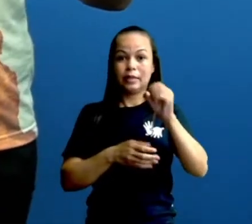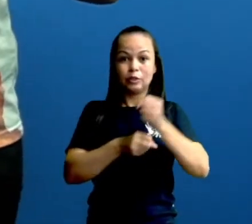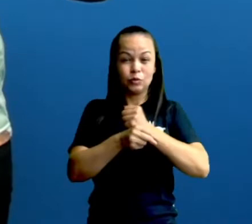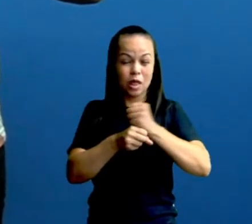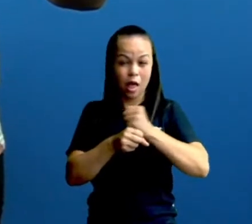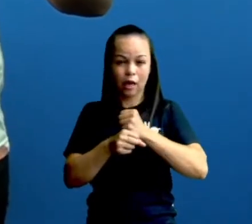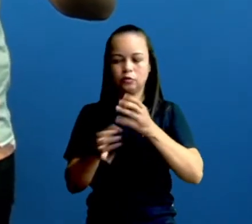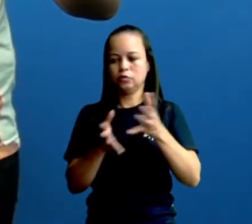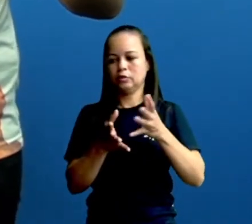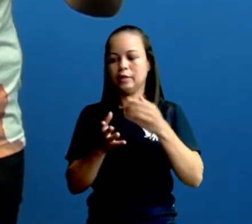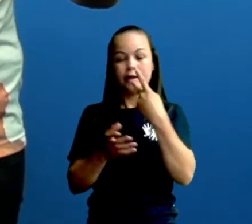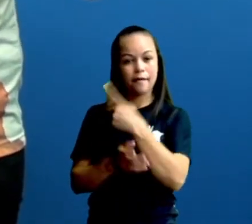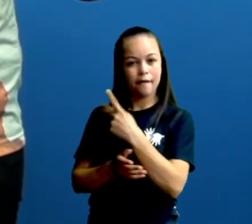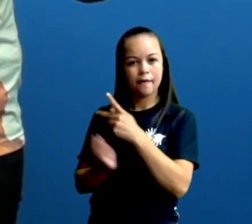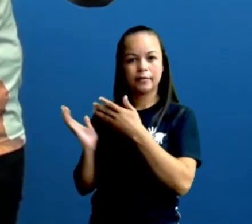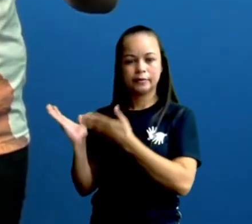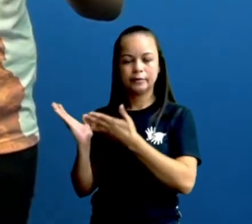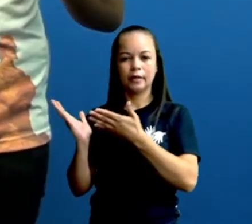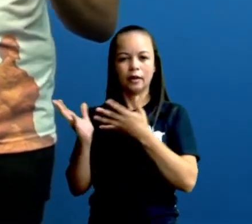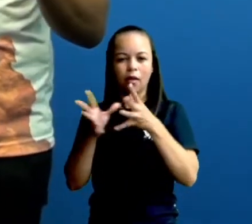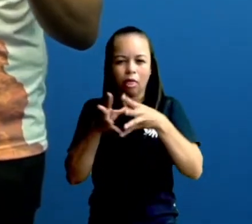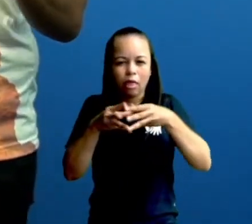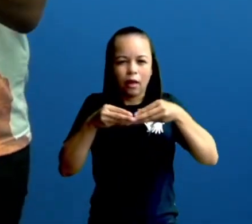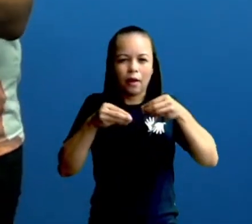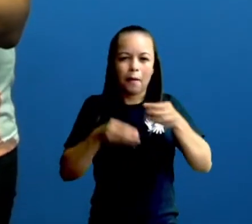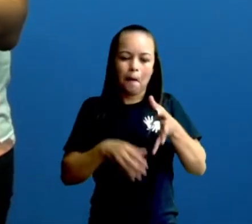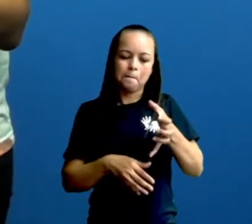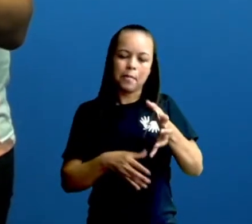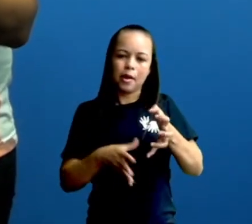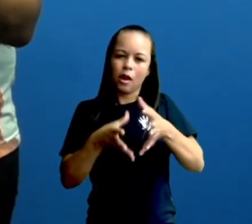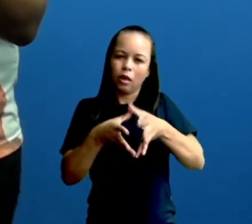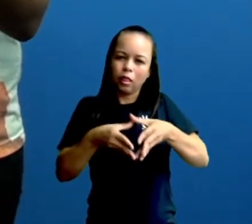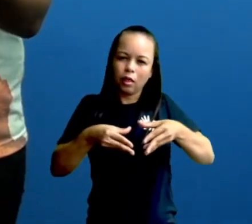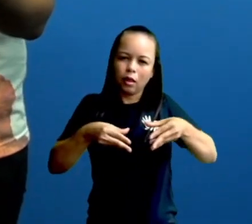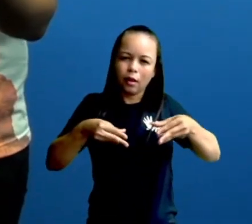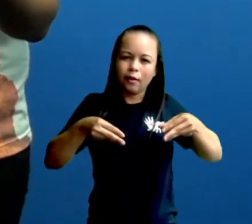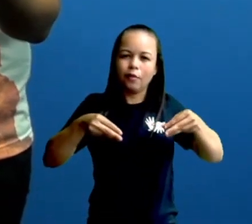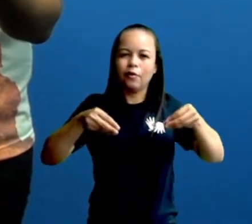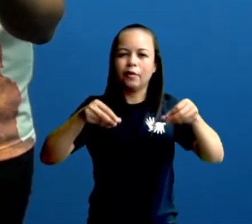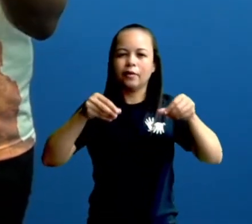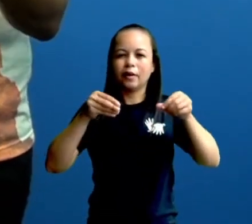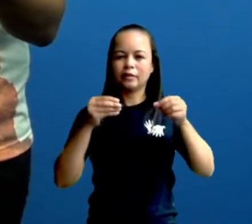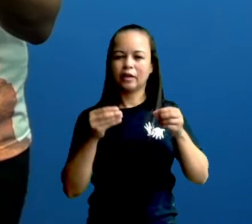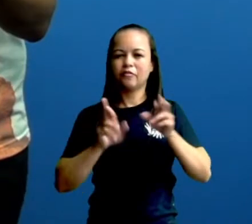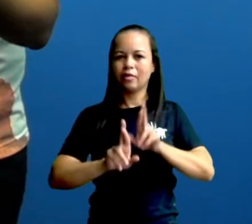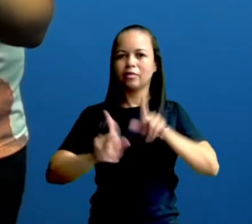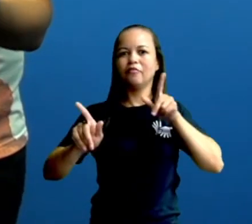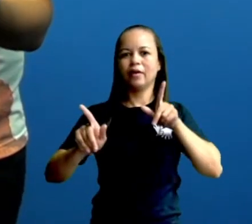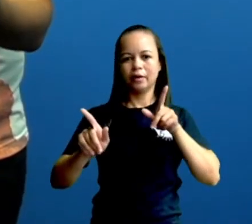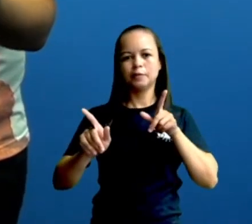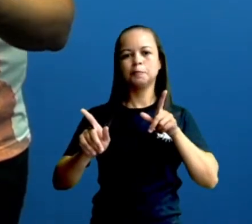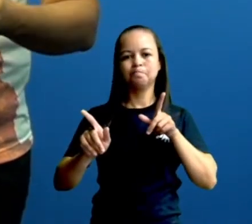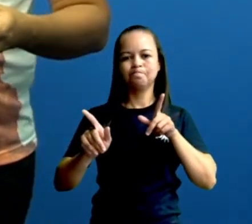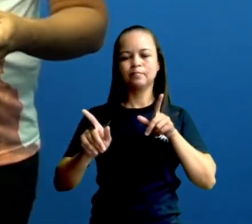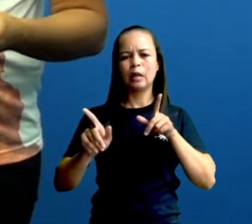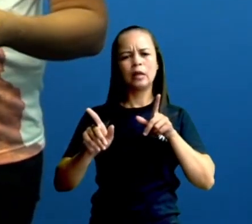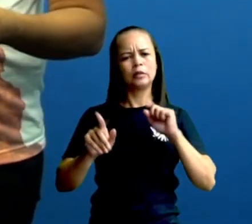Veja como, em termos de temporalidade, em termos de impacto, a grande diferença. Então a gente pode